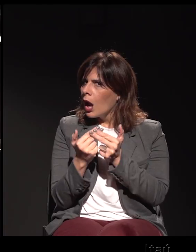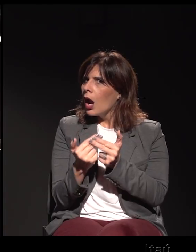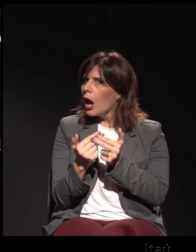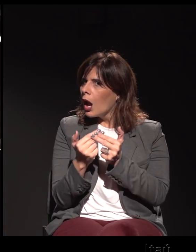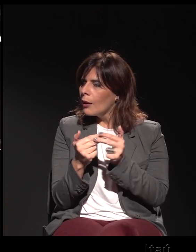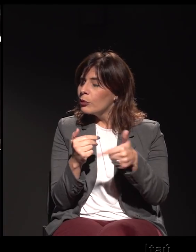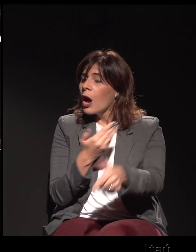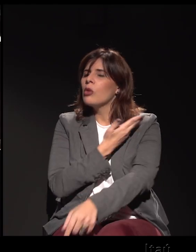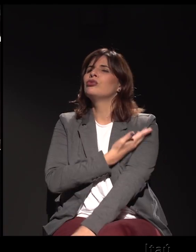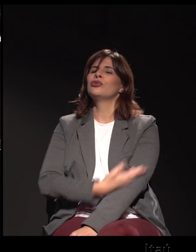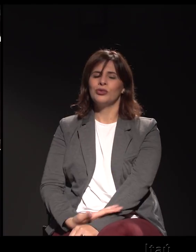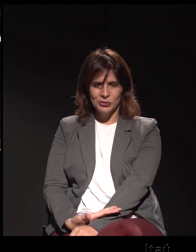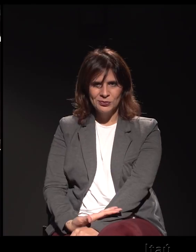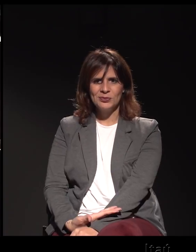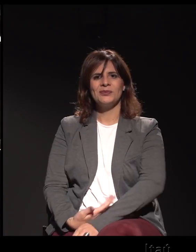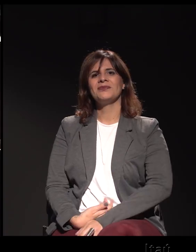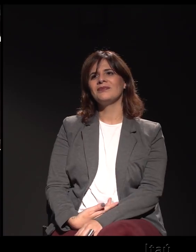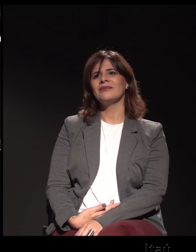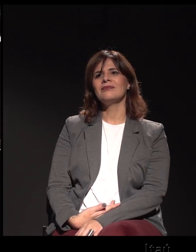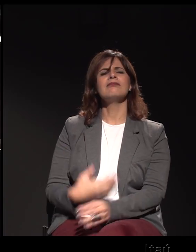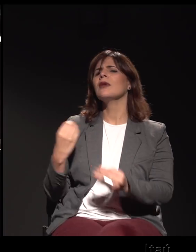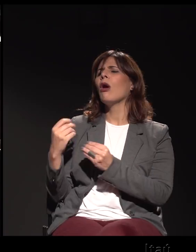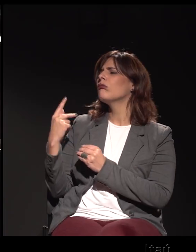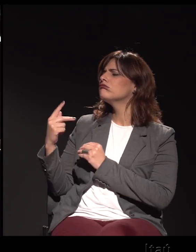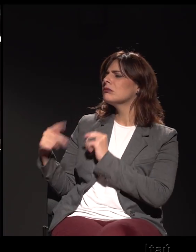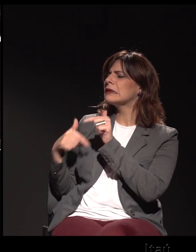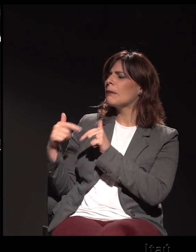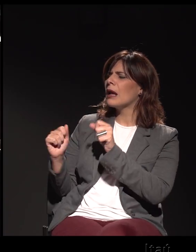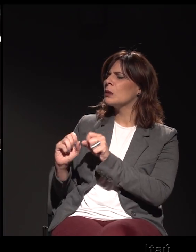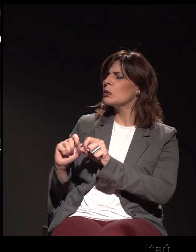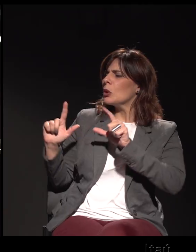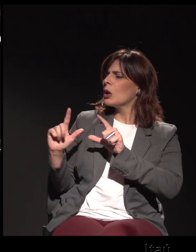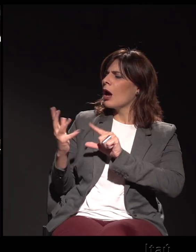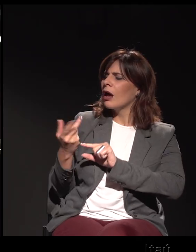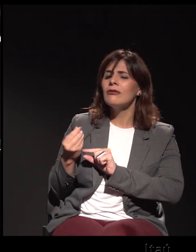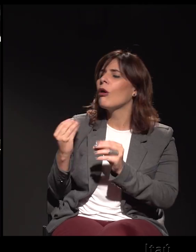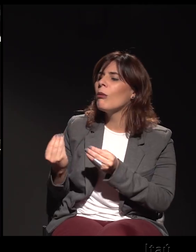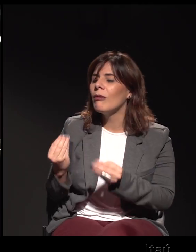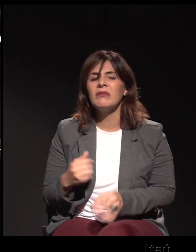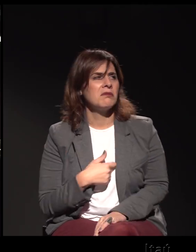Vocês vão acostumar um pouquinho. Como chama essa obra, Canarinho? Ih, eu nem sei o nome mais.